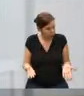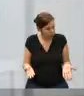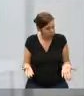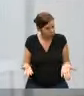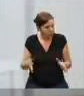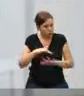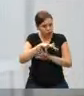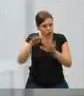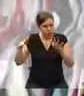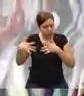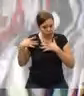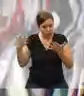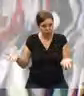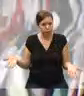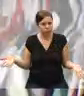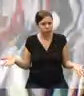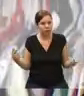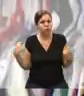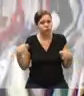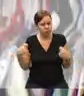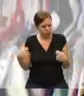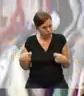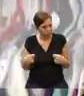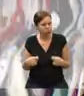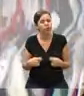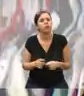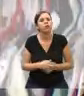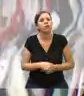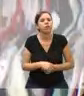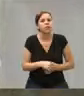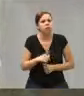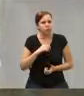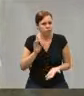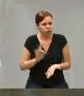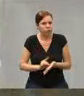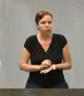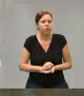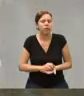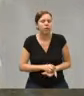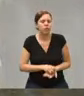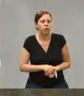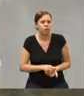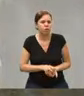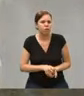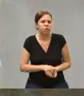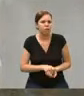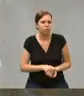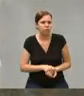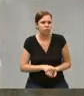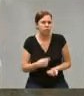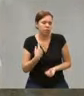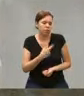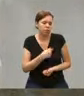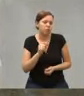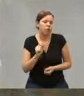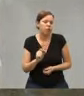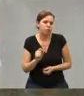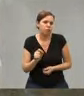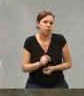solidárias. Exatamente, porque a necessidade ela existe e para nós, né, é